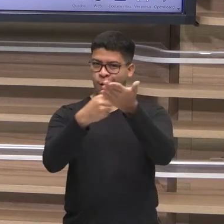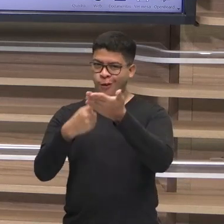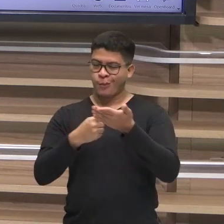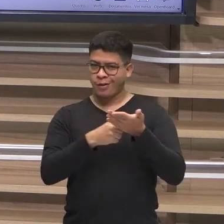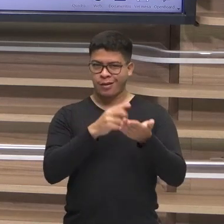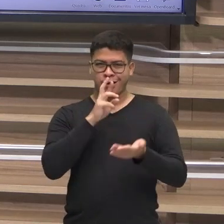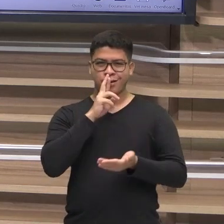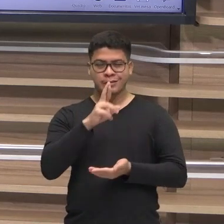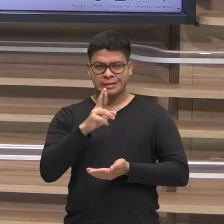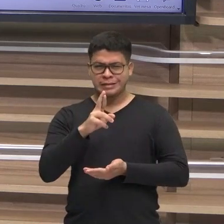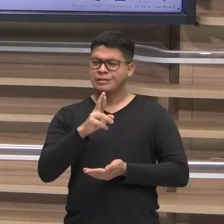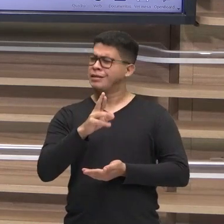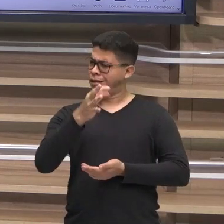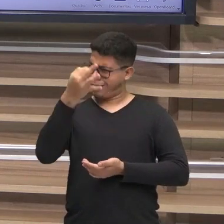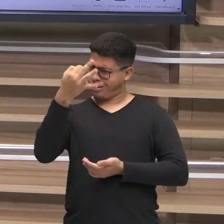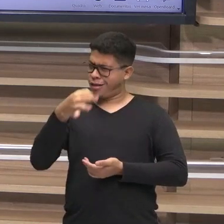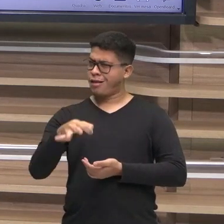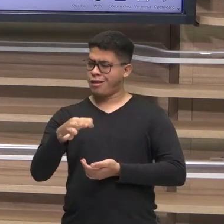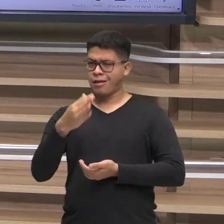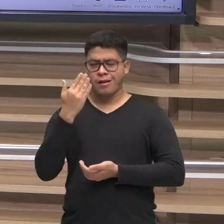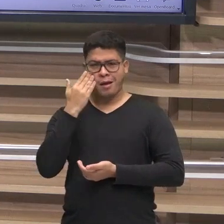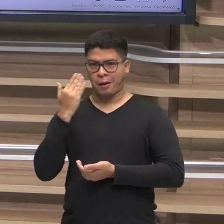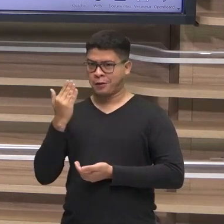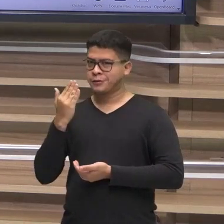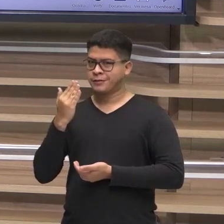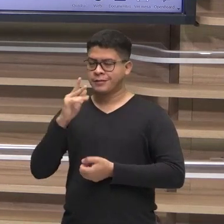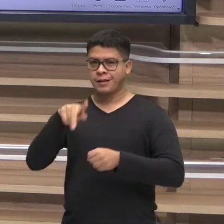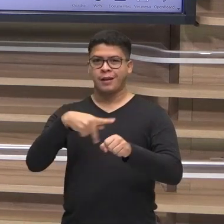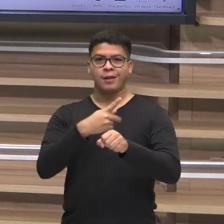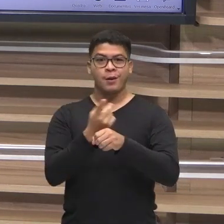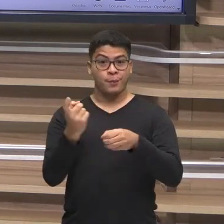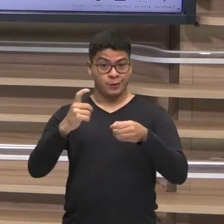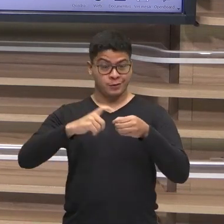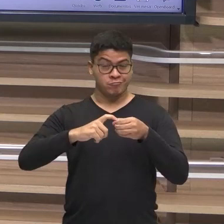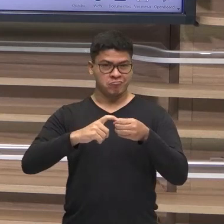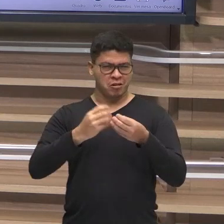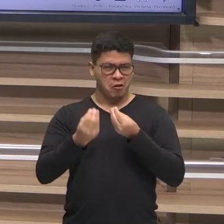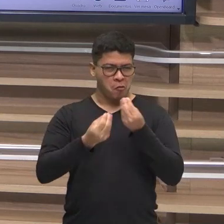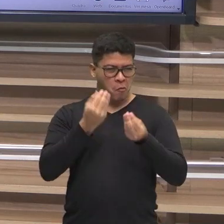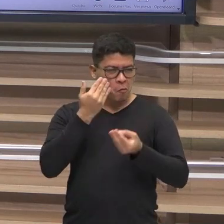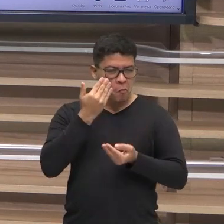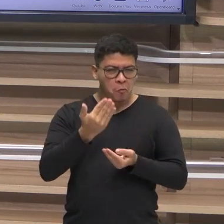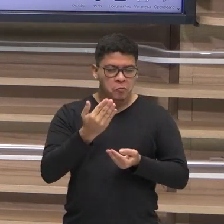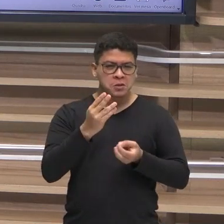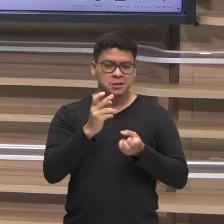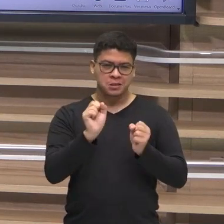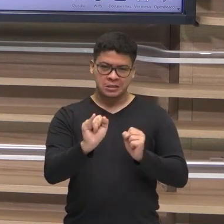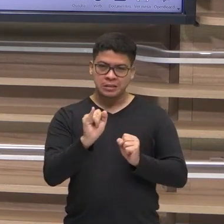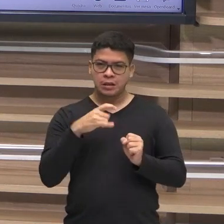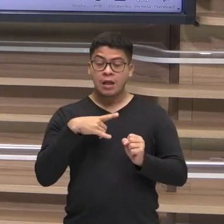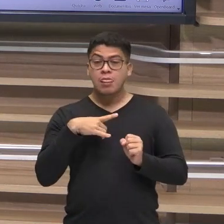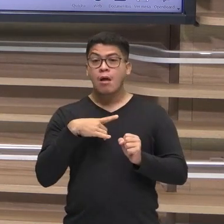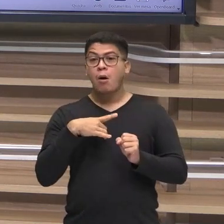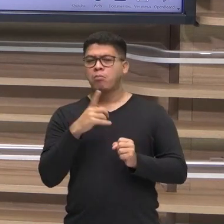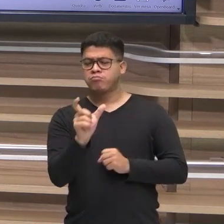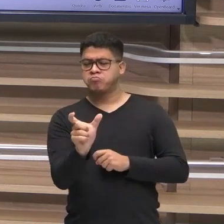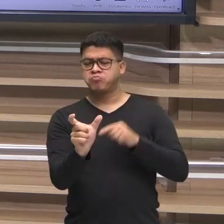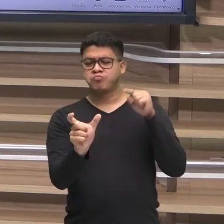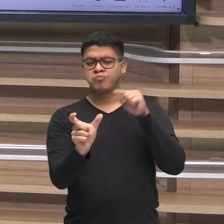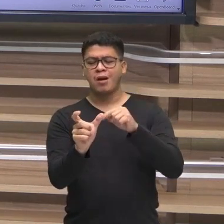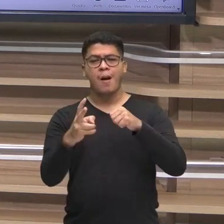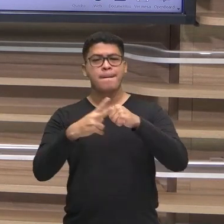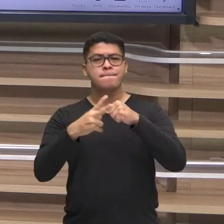certeza que é isso mesmo? A gente vai já conferir. Mas como eu falei para vocês, como é o verbo modal, então o